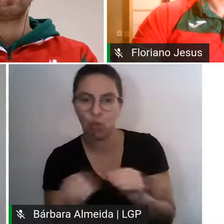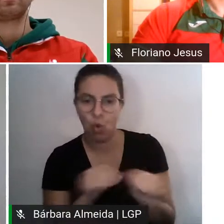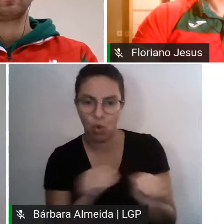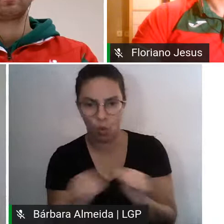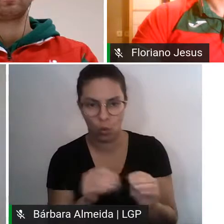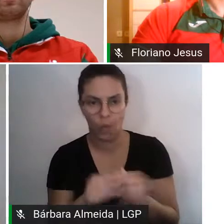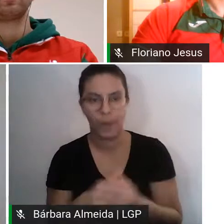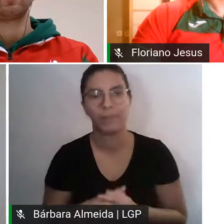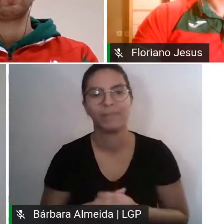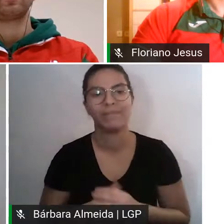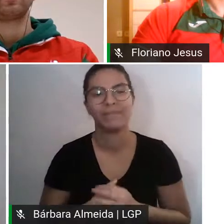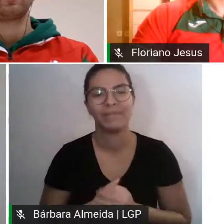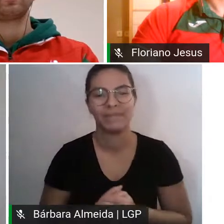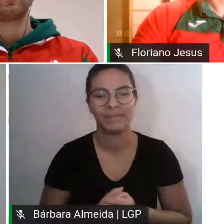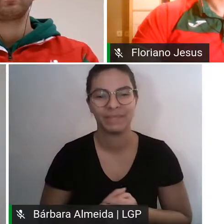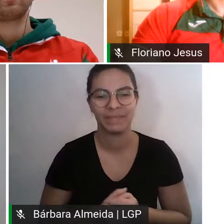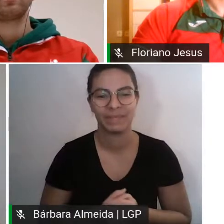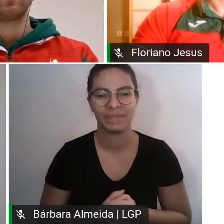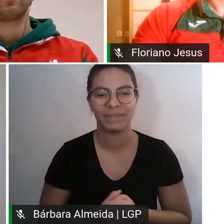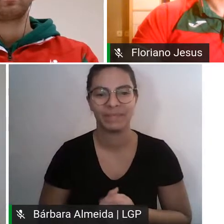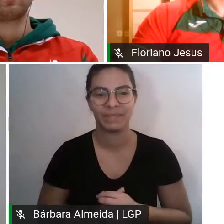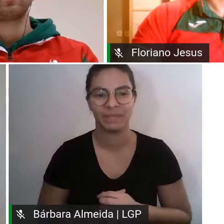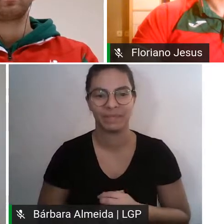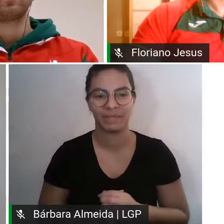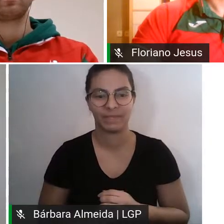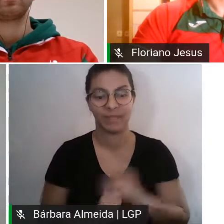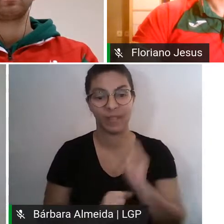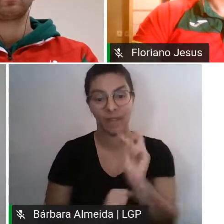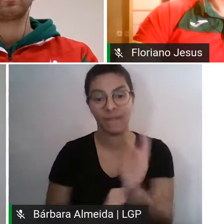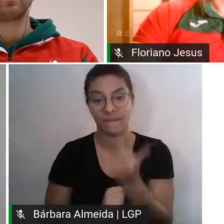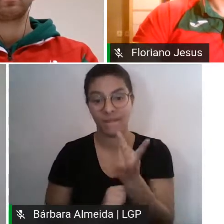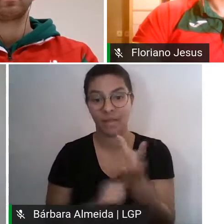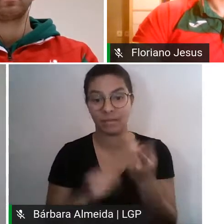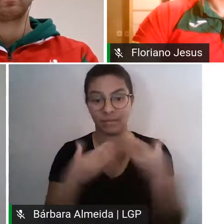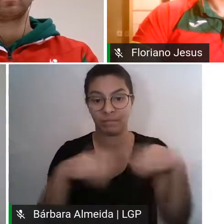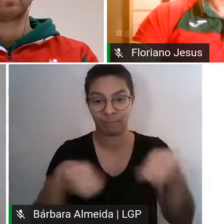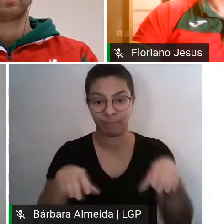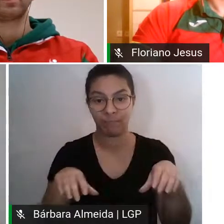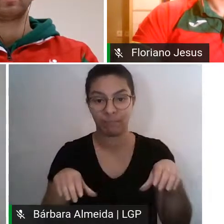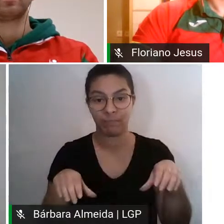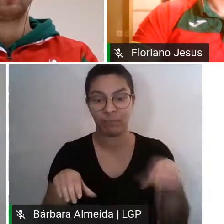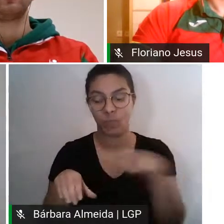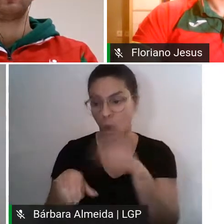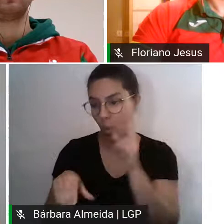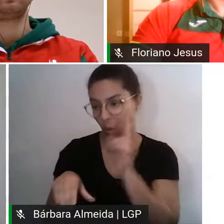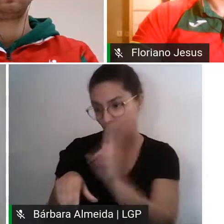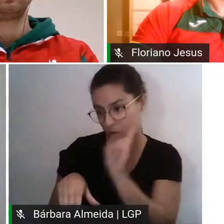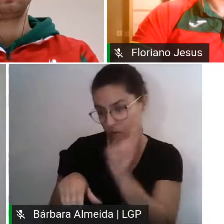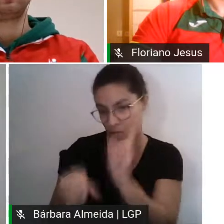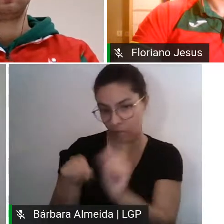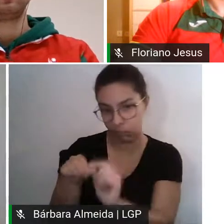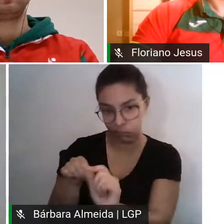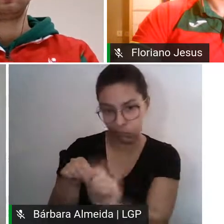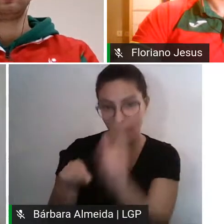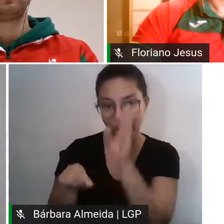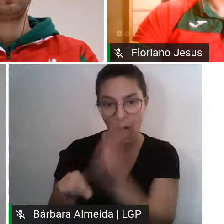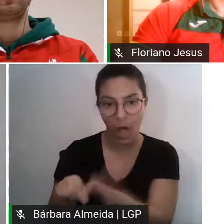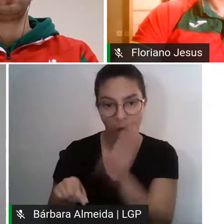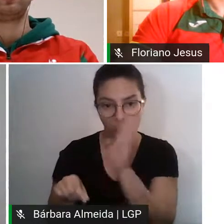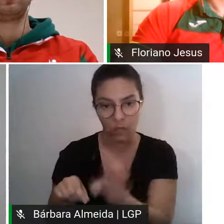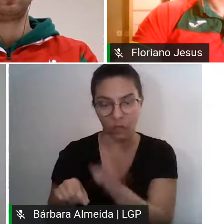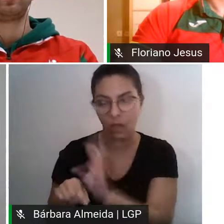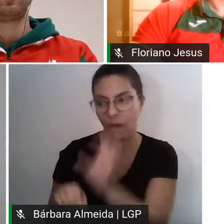estamos. Portanto, são dois momentos em que inclui num deles uma observação prática, não é? Em situação